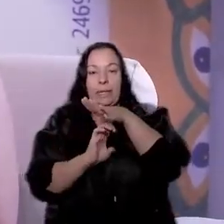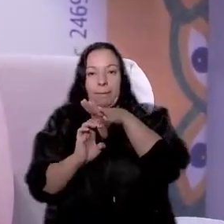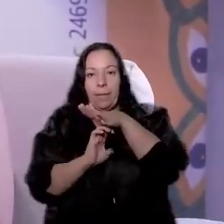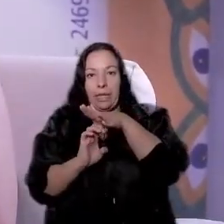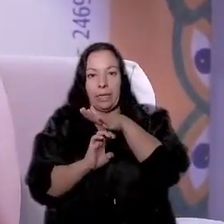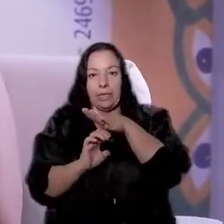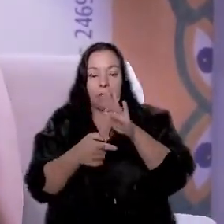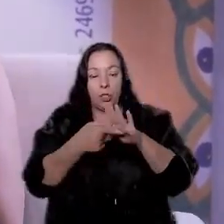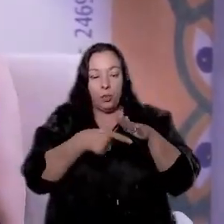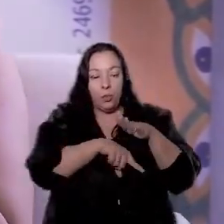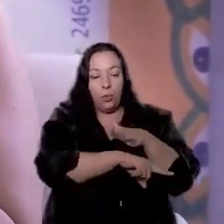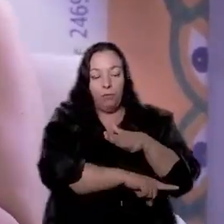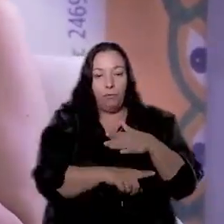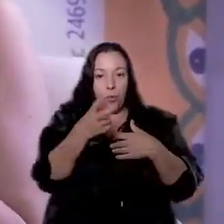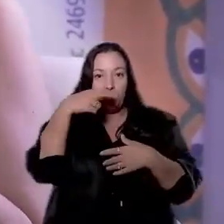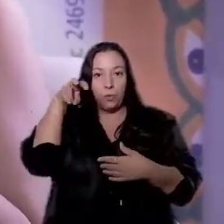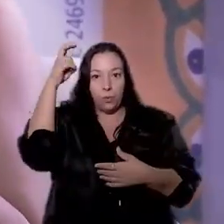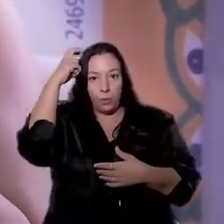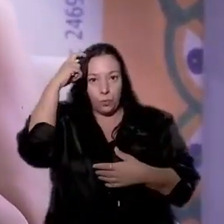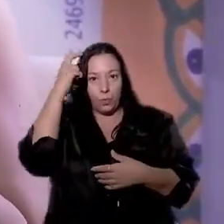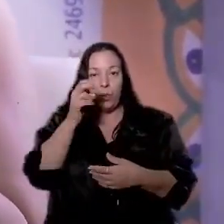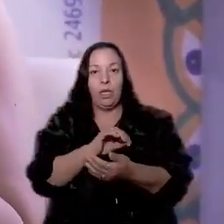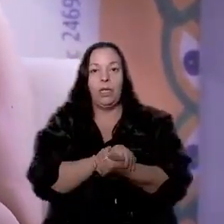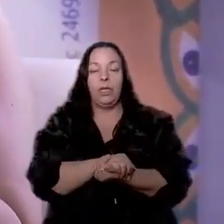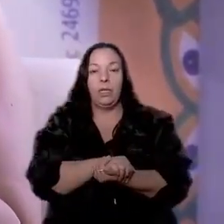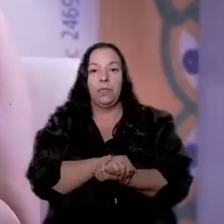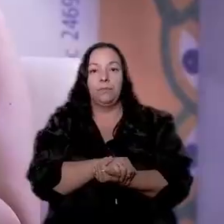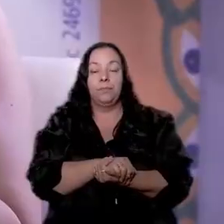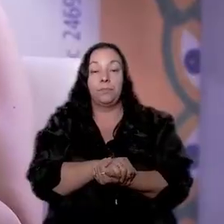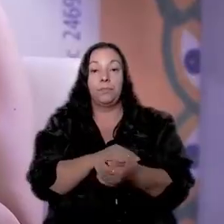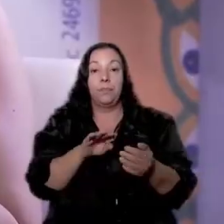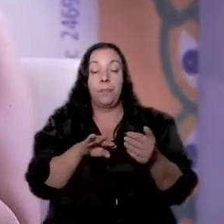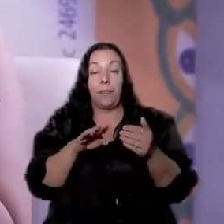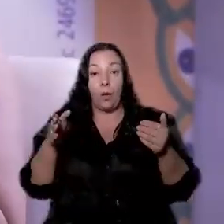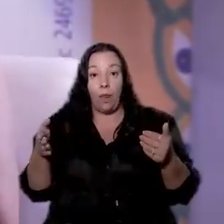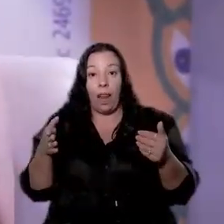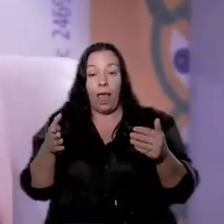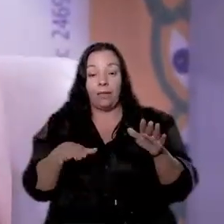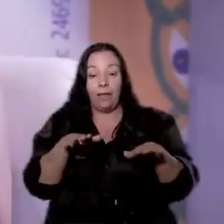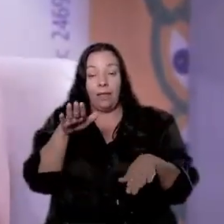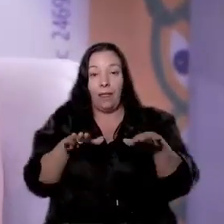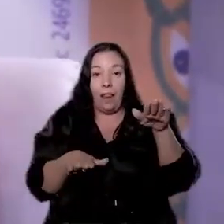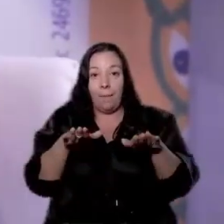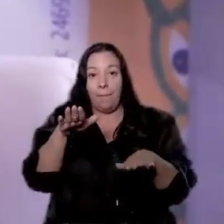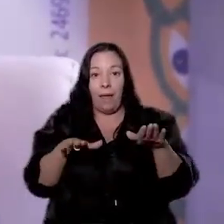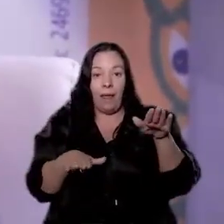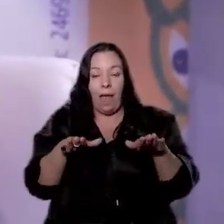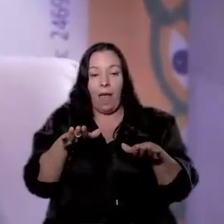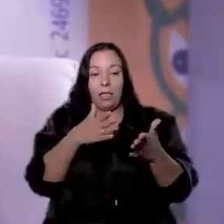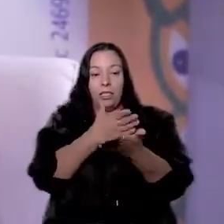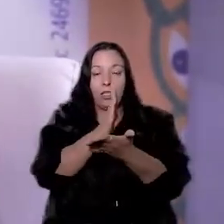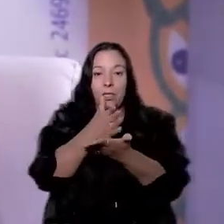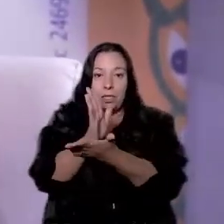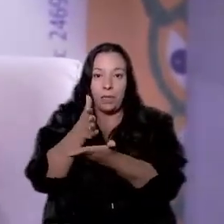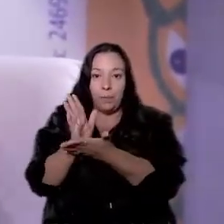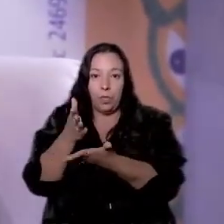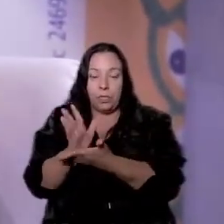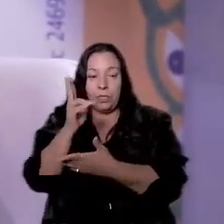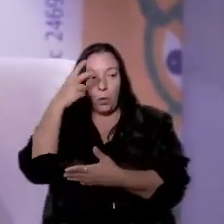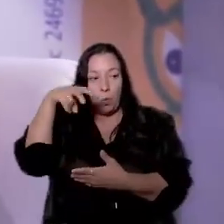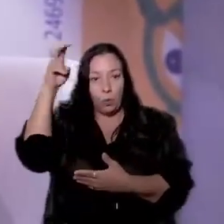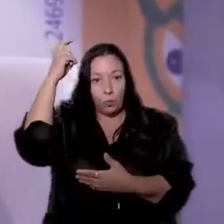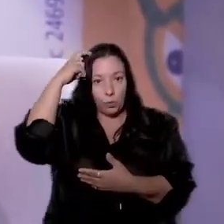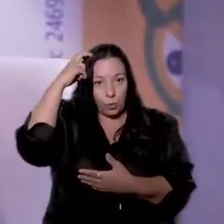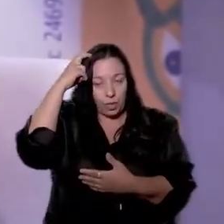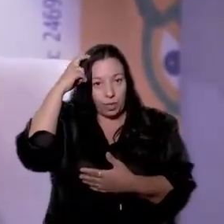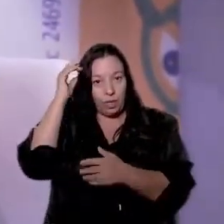do Fundo Nacional de Cultura, que é o lado que deveria equilibrar a distribuição e investimento em cultura,